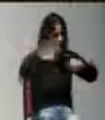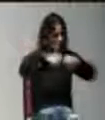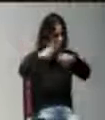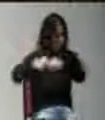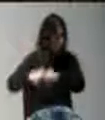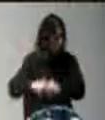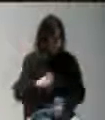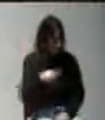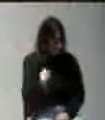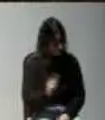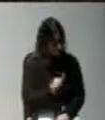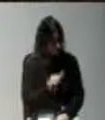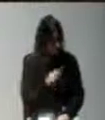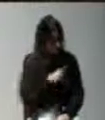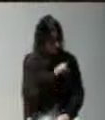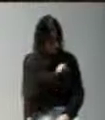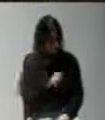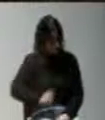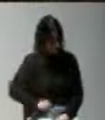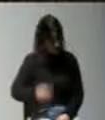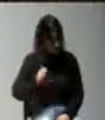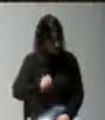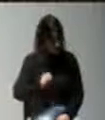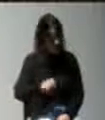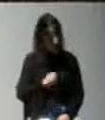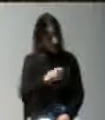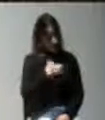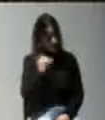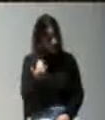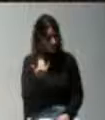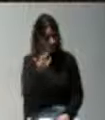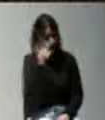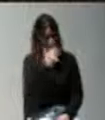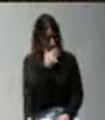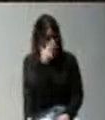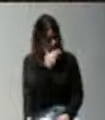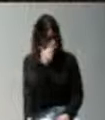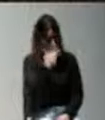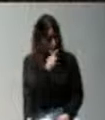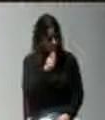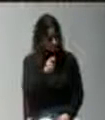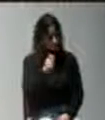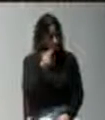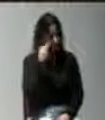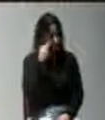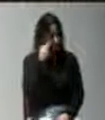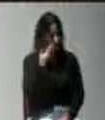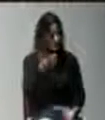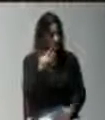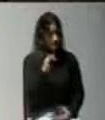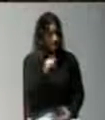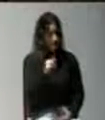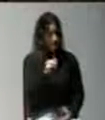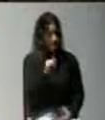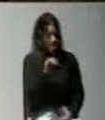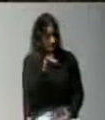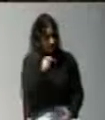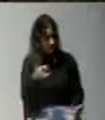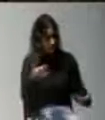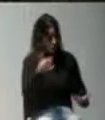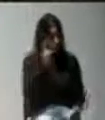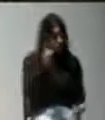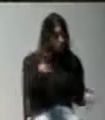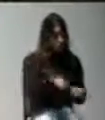Não somos os senhores da vida ou da morte, como pretendem fascistas de ontem e de hoje, e que jamais